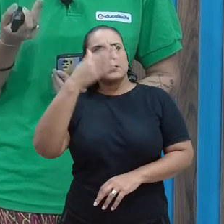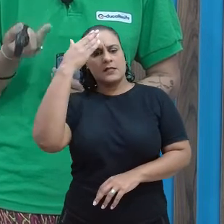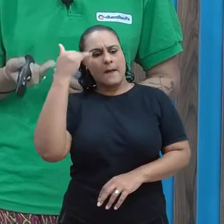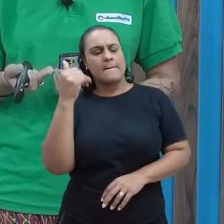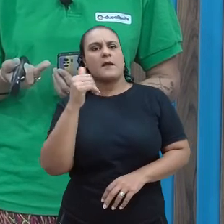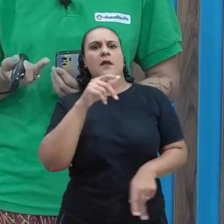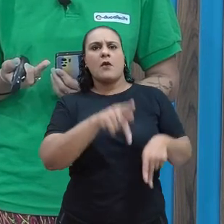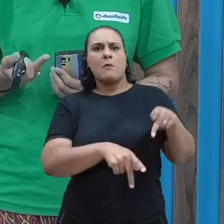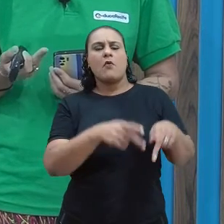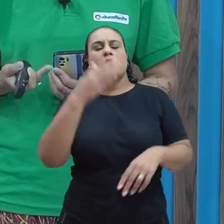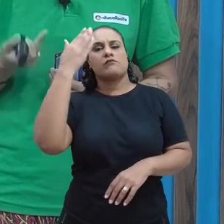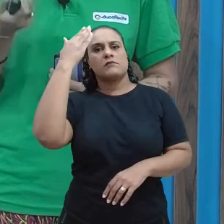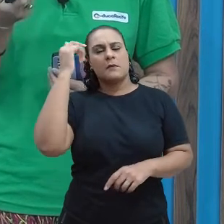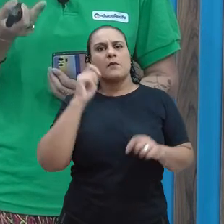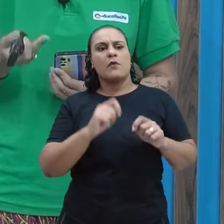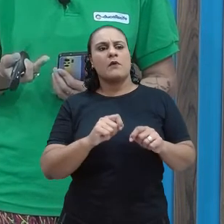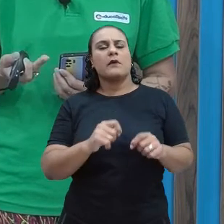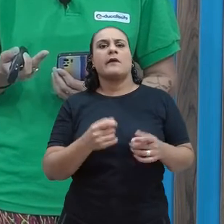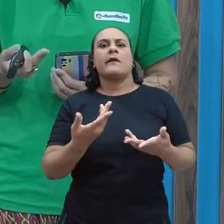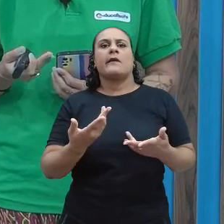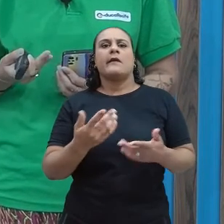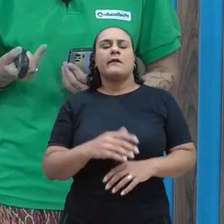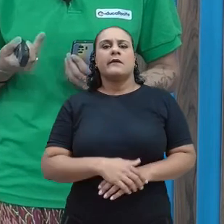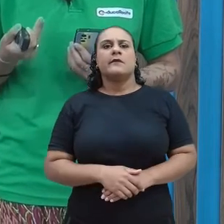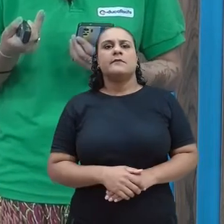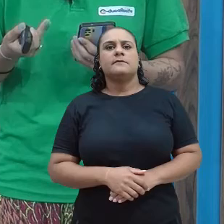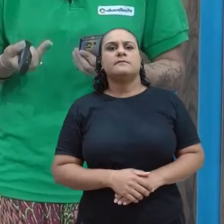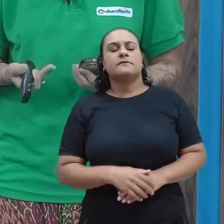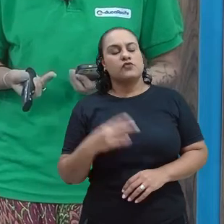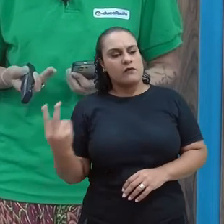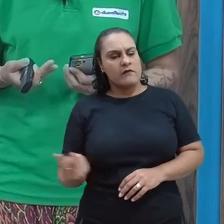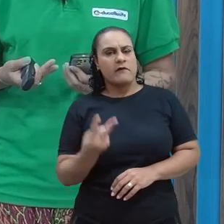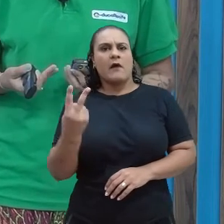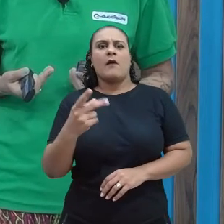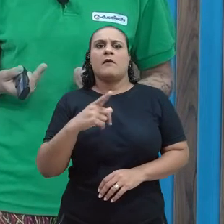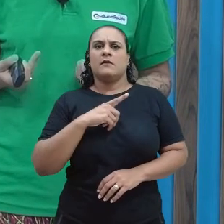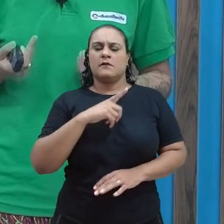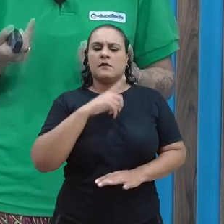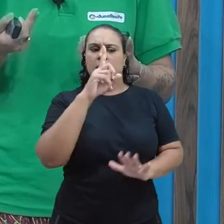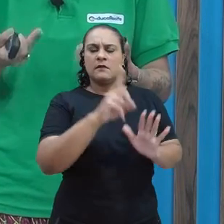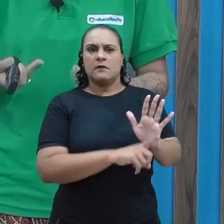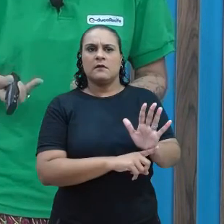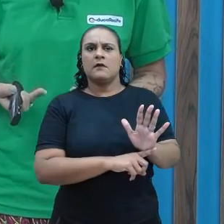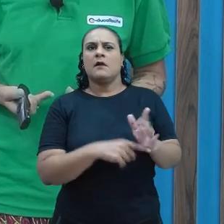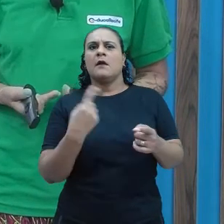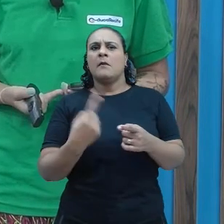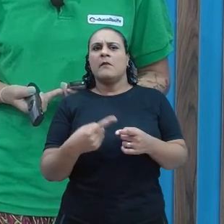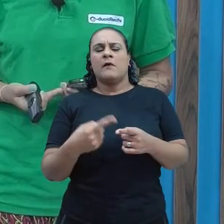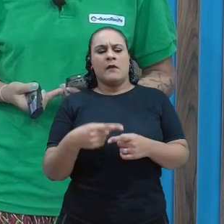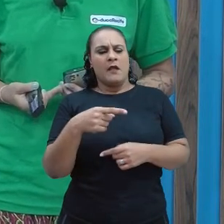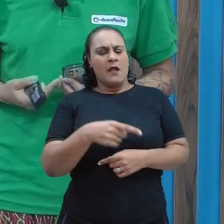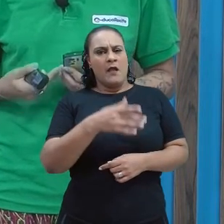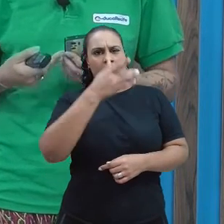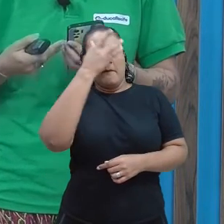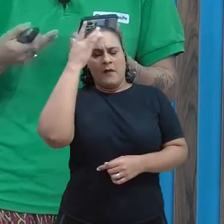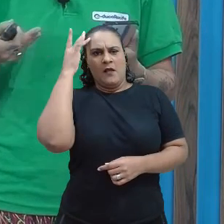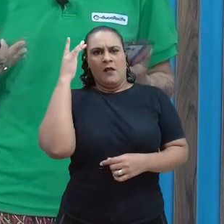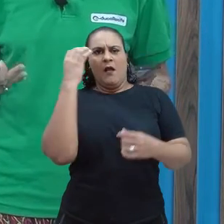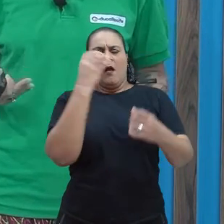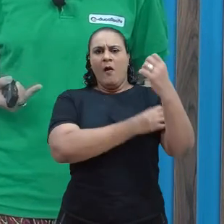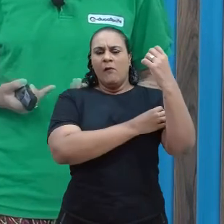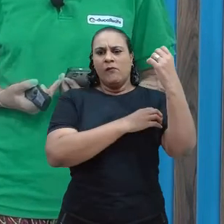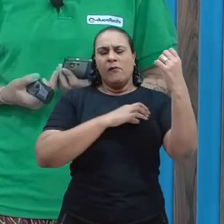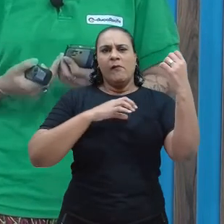luta e resistência e se empoderar, né, que uma pessoa empoderada, ela começa a ter um outro olhar, né, sobre